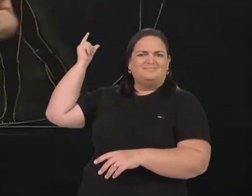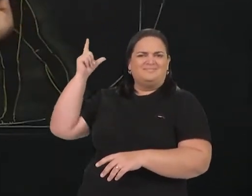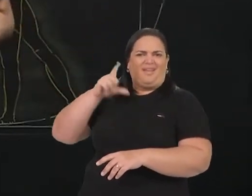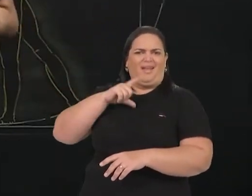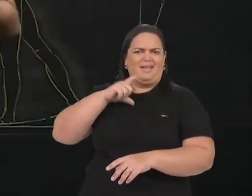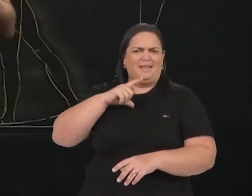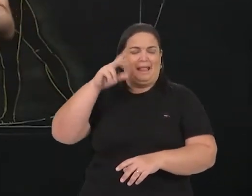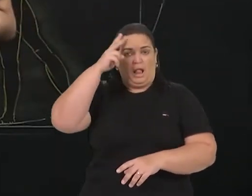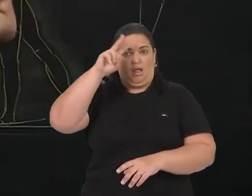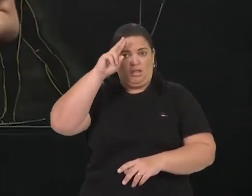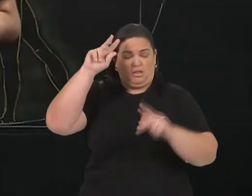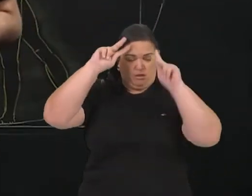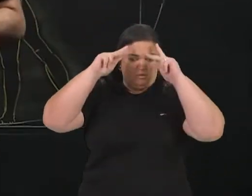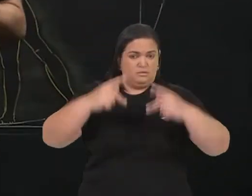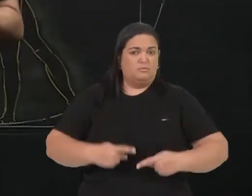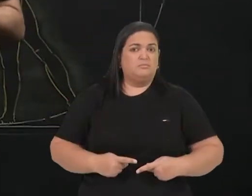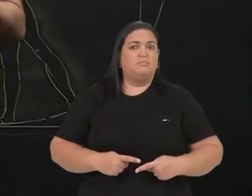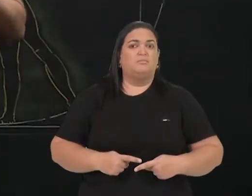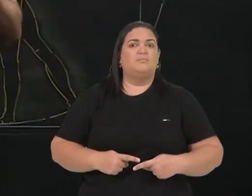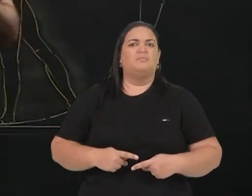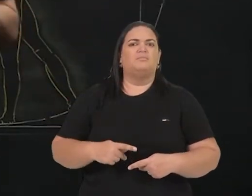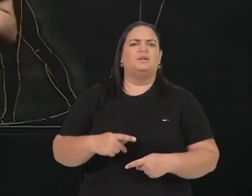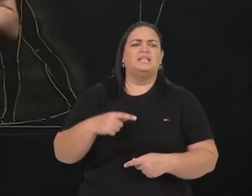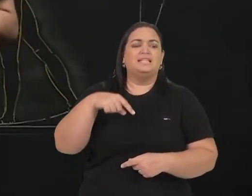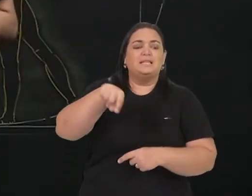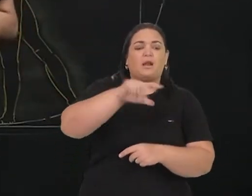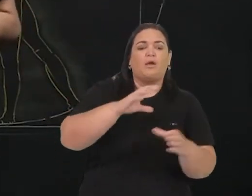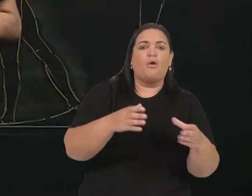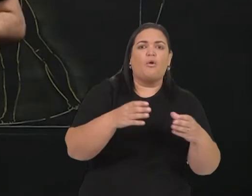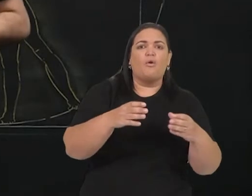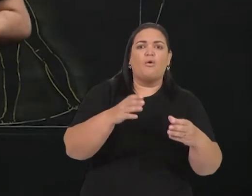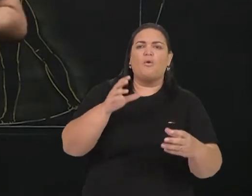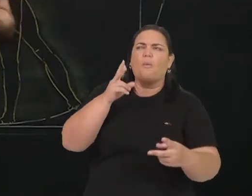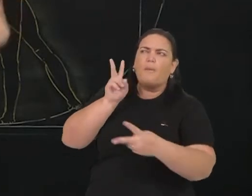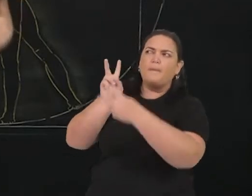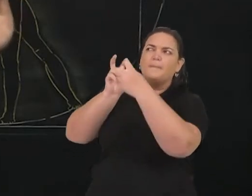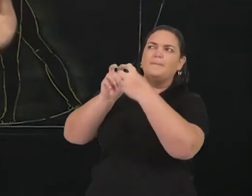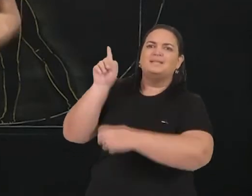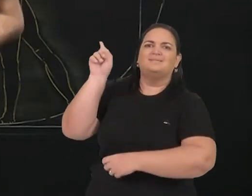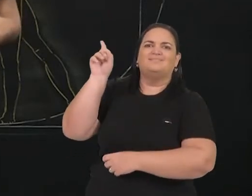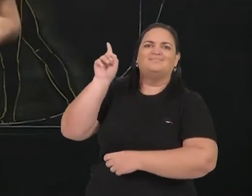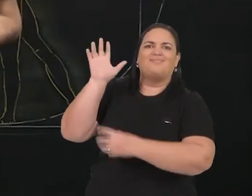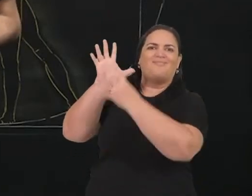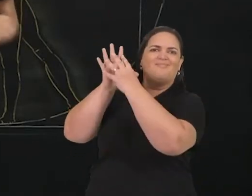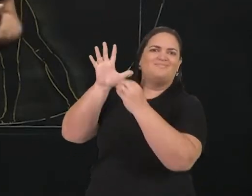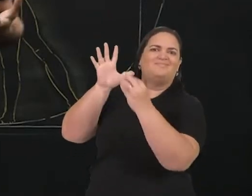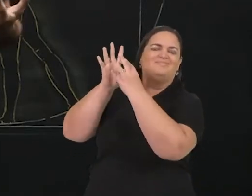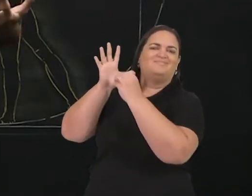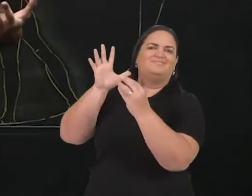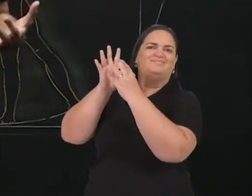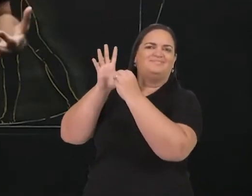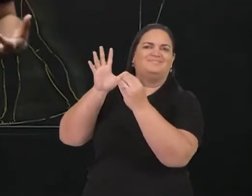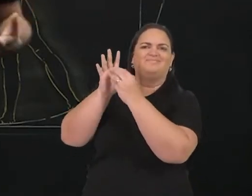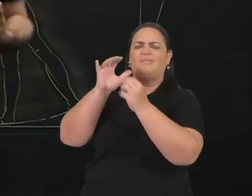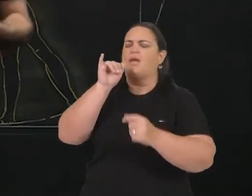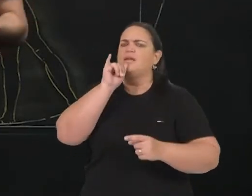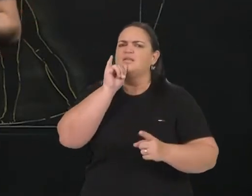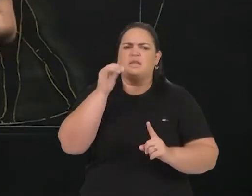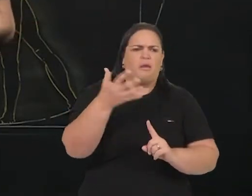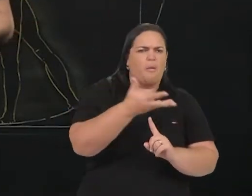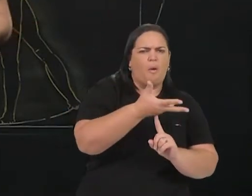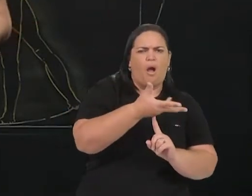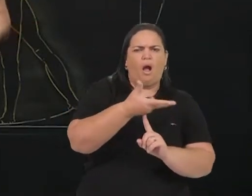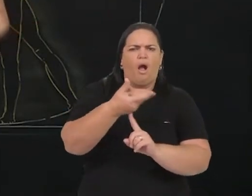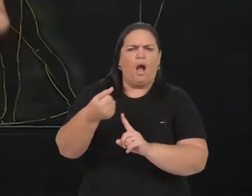história da humanidade, esses renascentistas viam nessas duas civilizações um modelo, seja pela qualidade das artes,